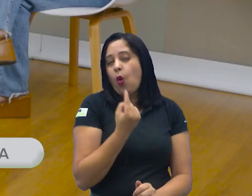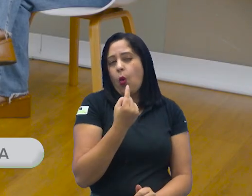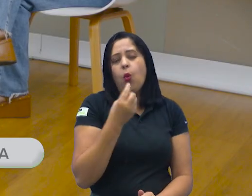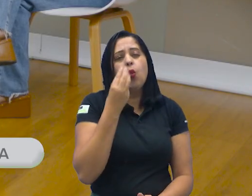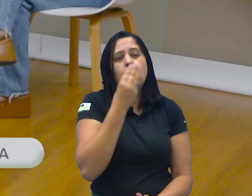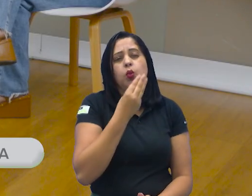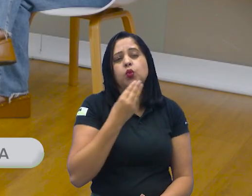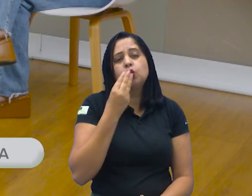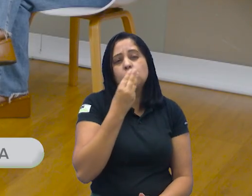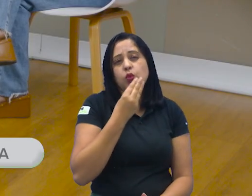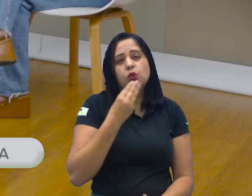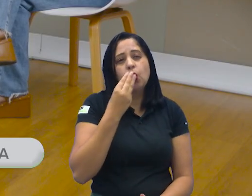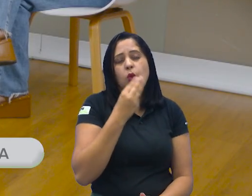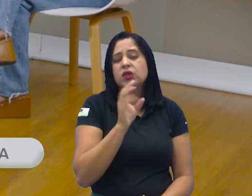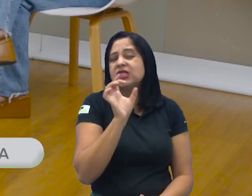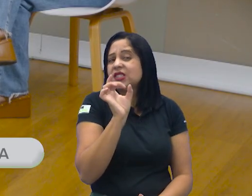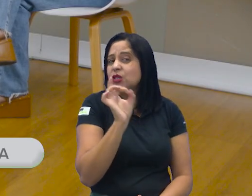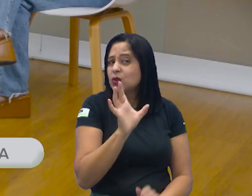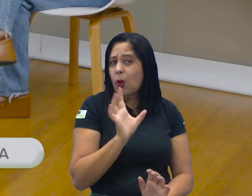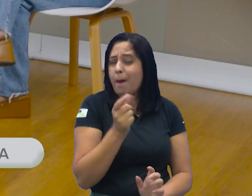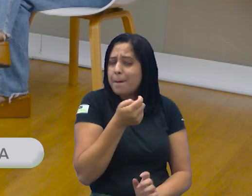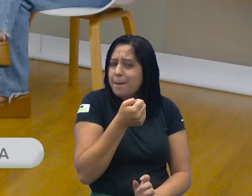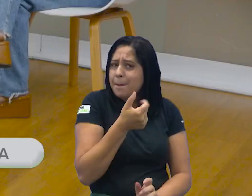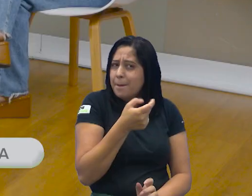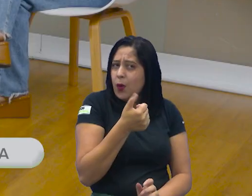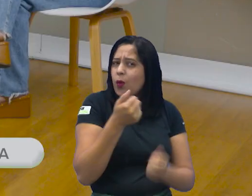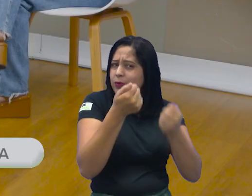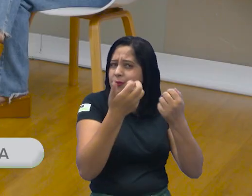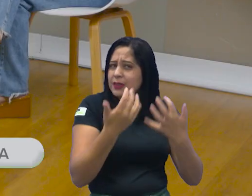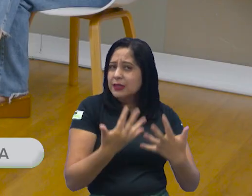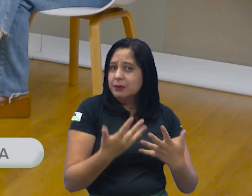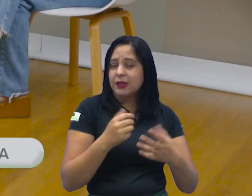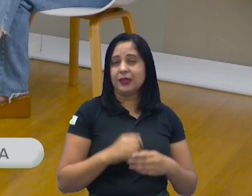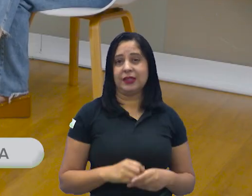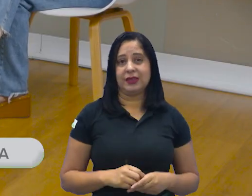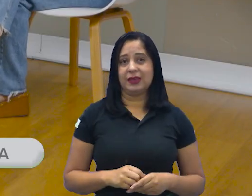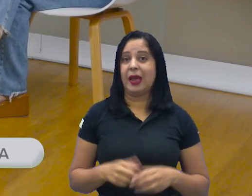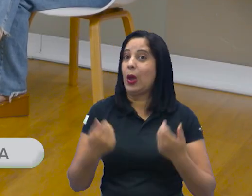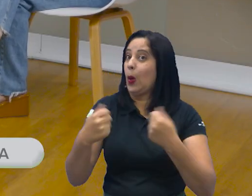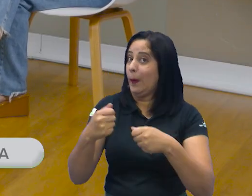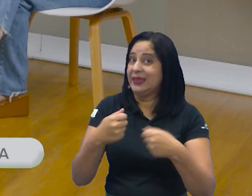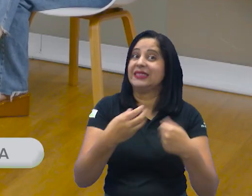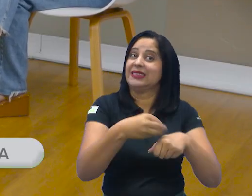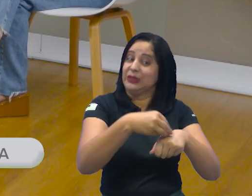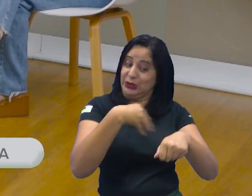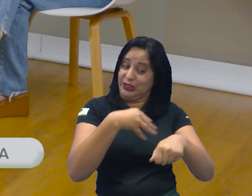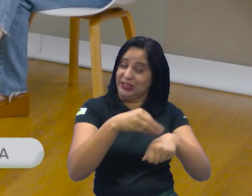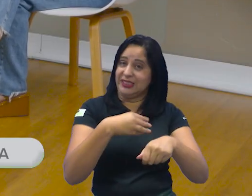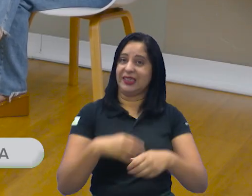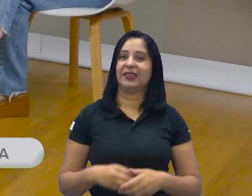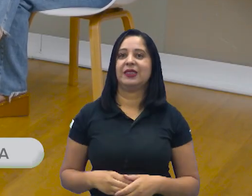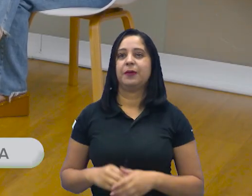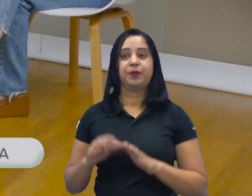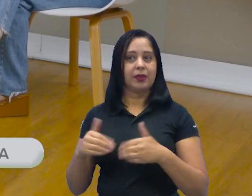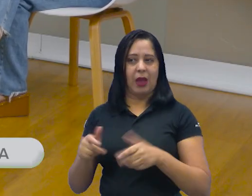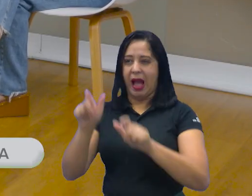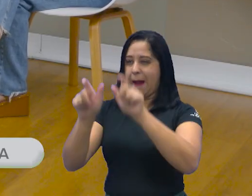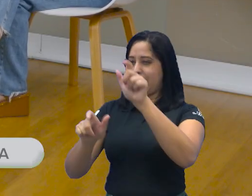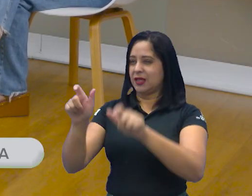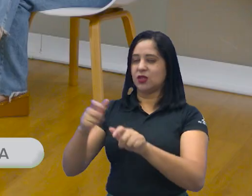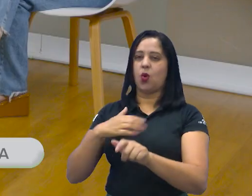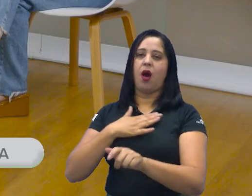forma planejada e estratégica. Me explica, por favor. Preciso dessa dica. O pessoal gosta muito de,